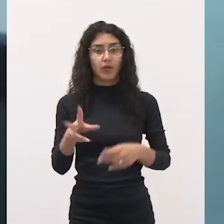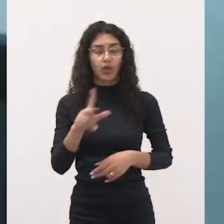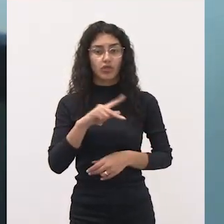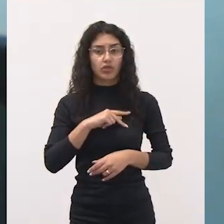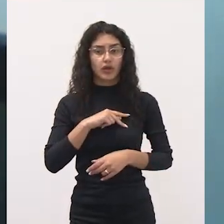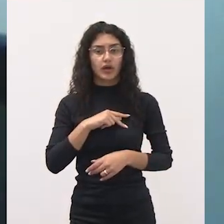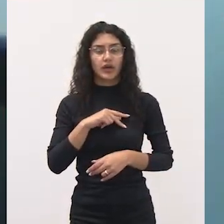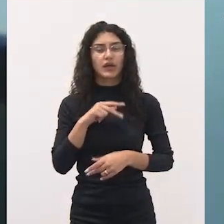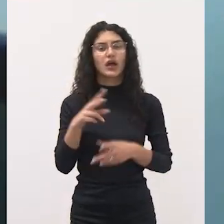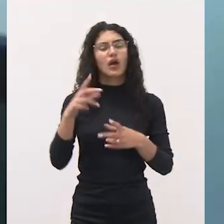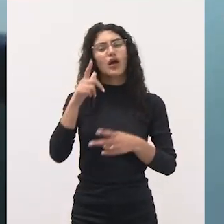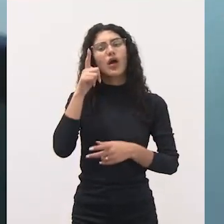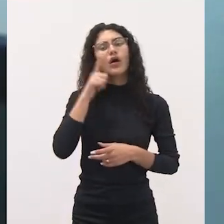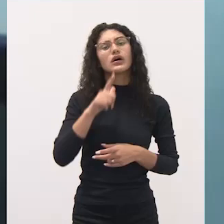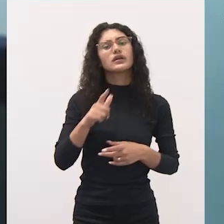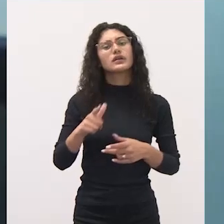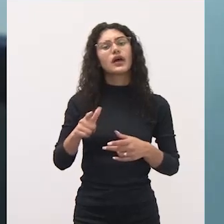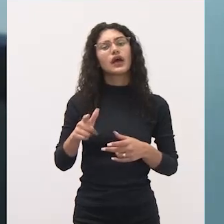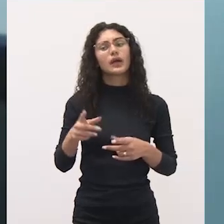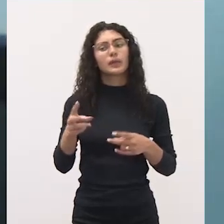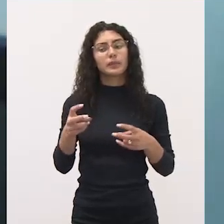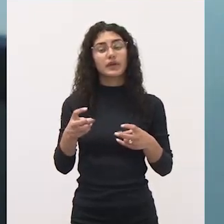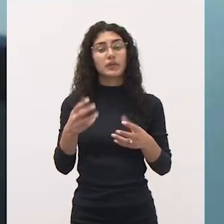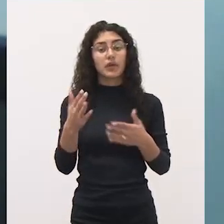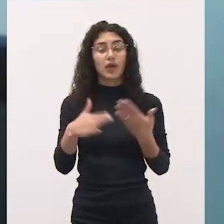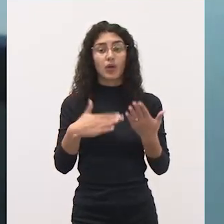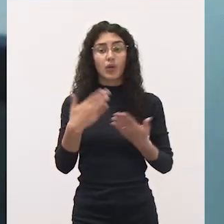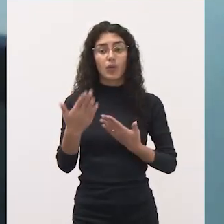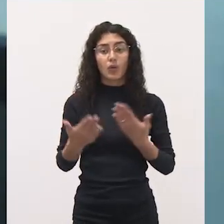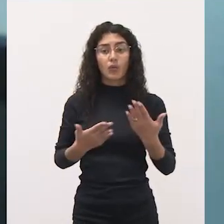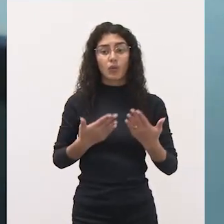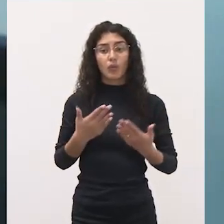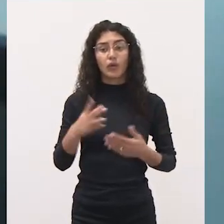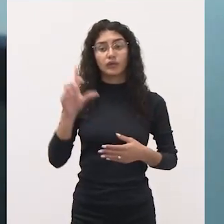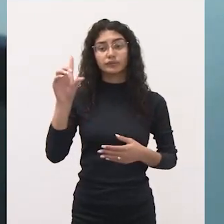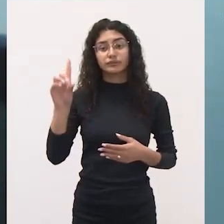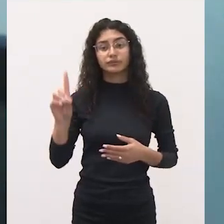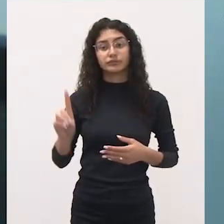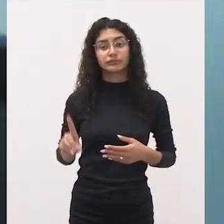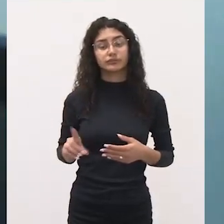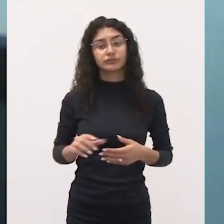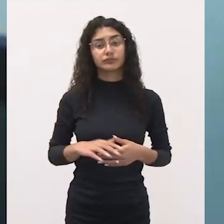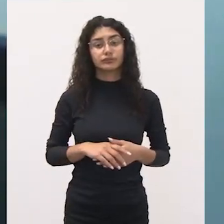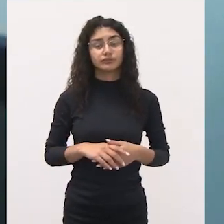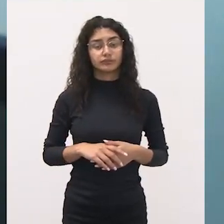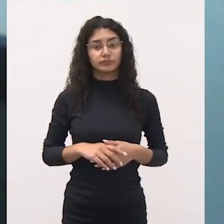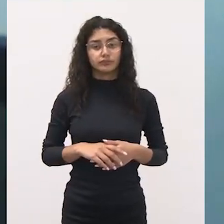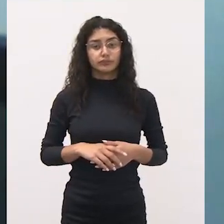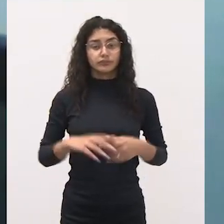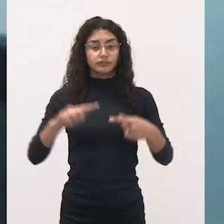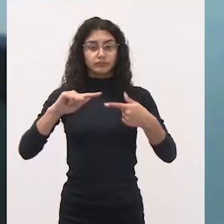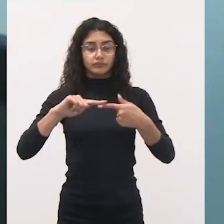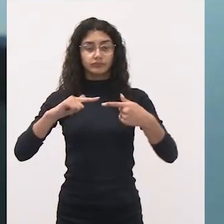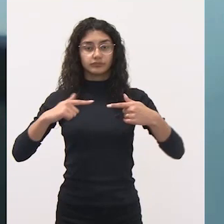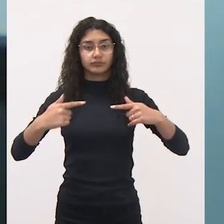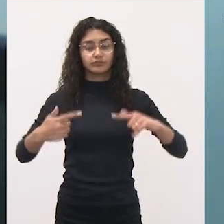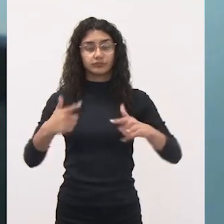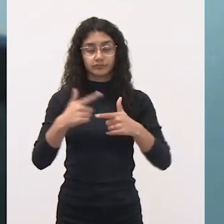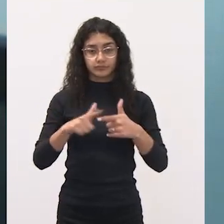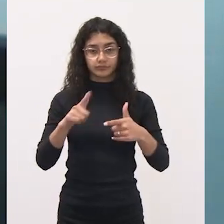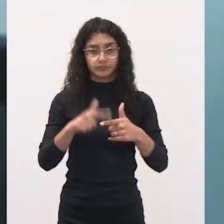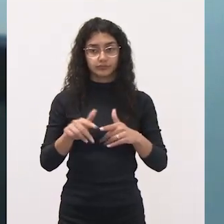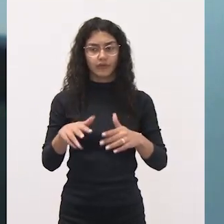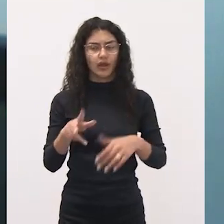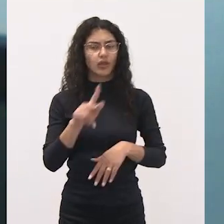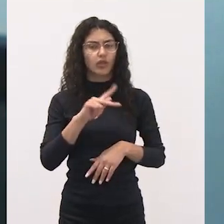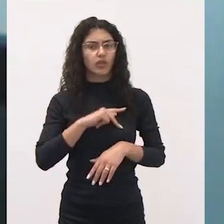consegue analisar, é um trauma de parto, ou é uma criança com uma síndrome genética, né? Então, eu falava,